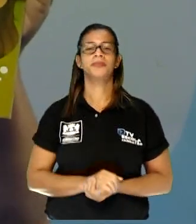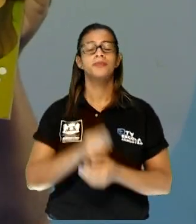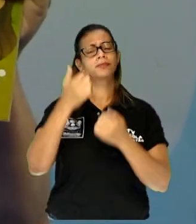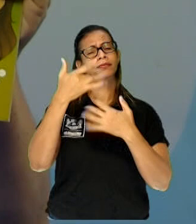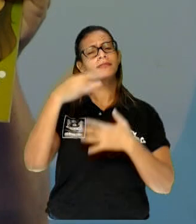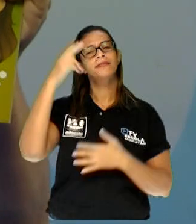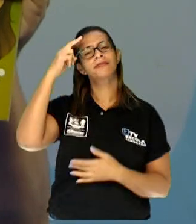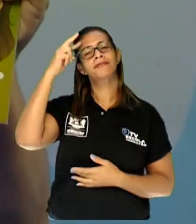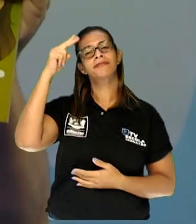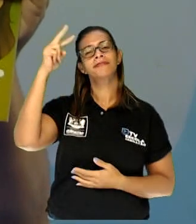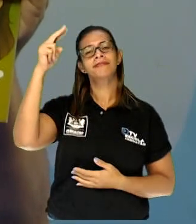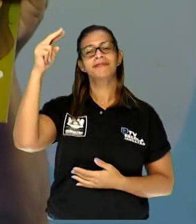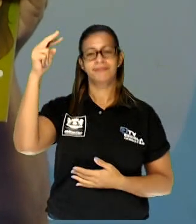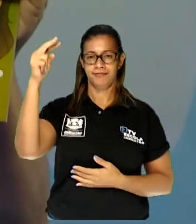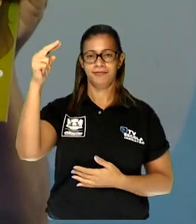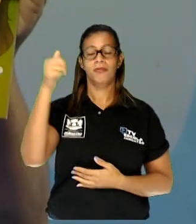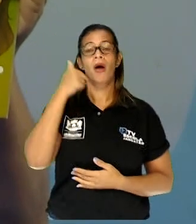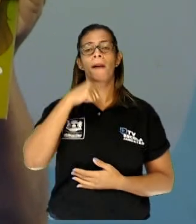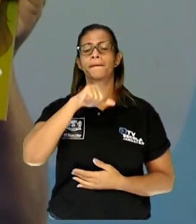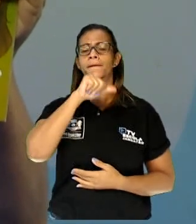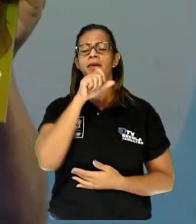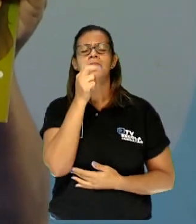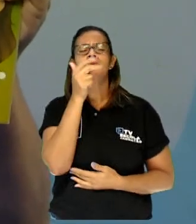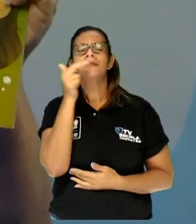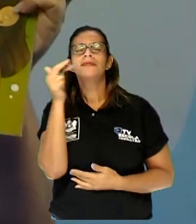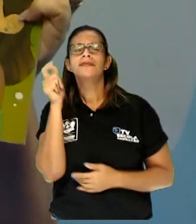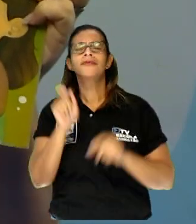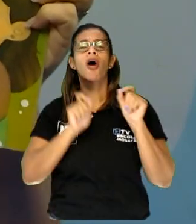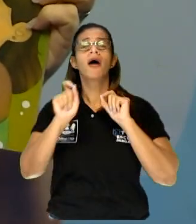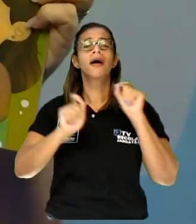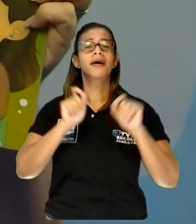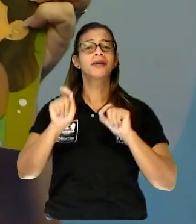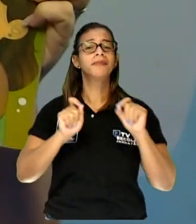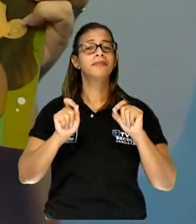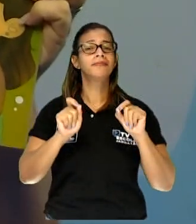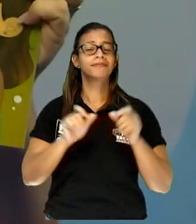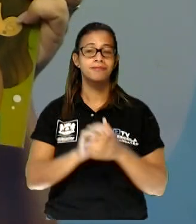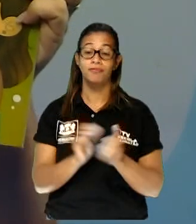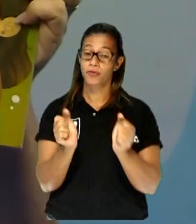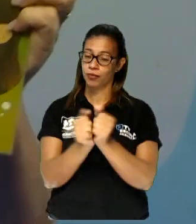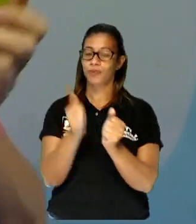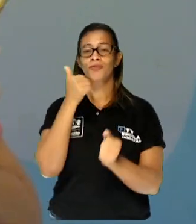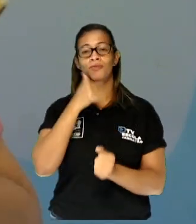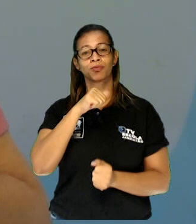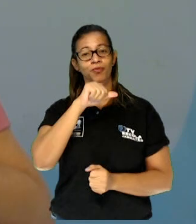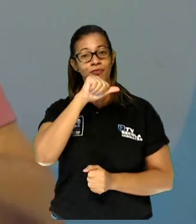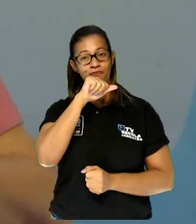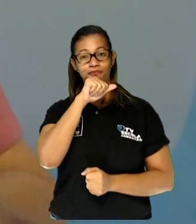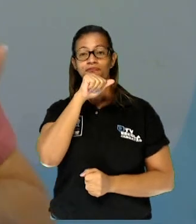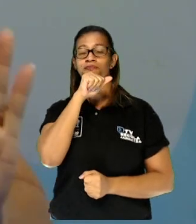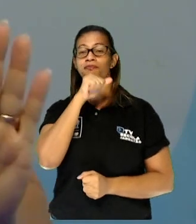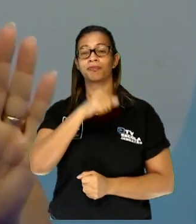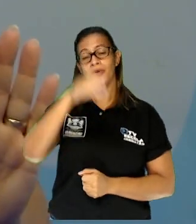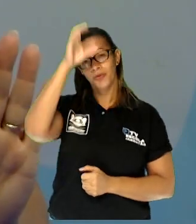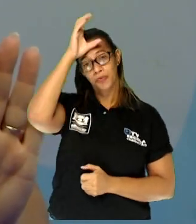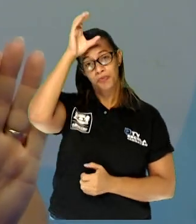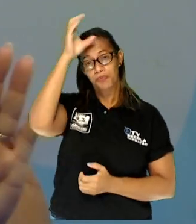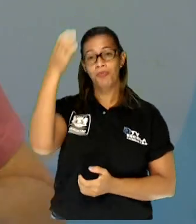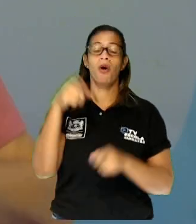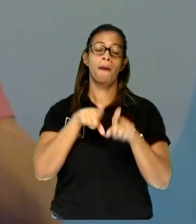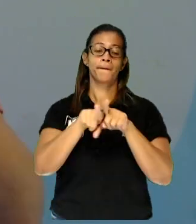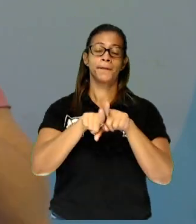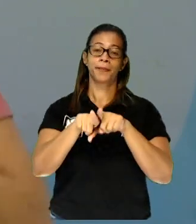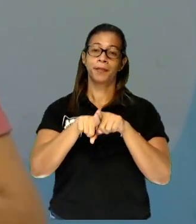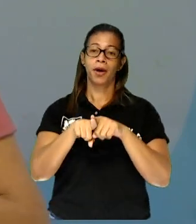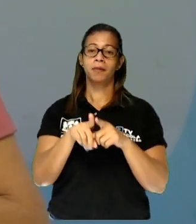Mãe, tem cheiro de quê? Pense aí. Se você está com sua mãe, com sua tia, com sua irmã, com quem quer que você esteja aí